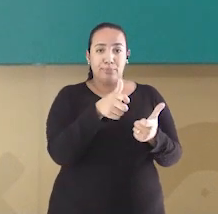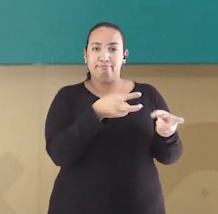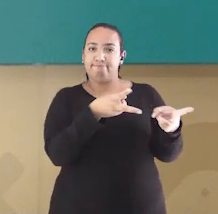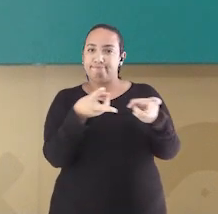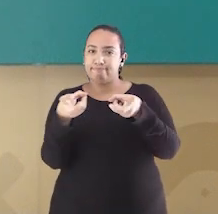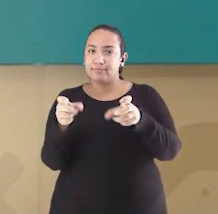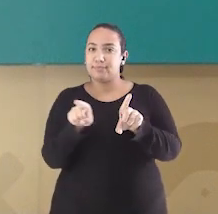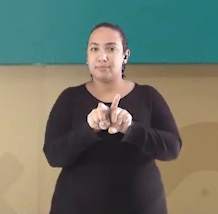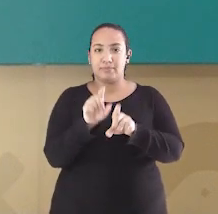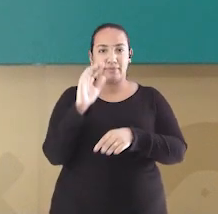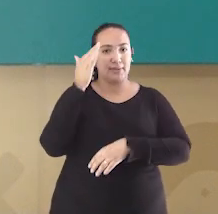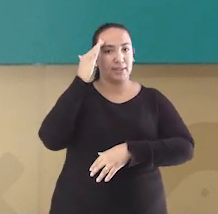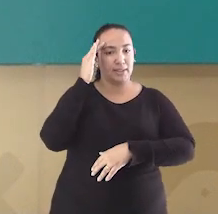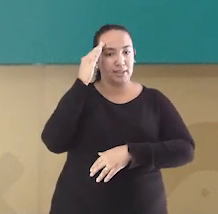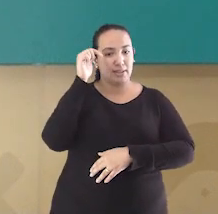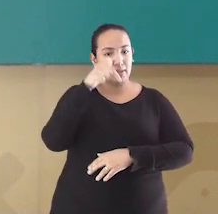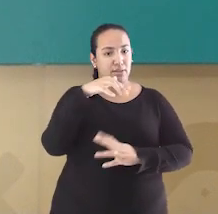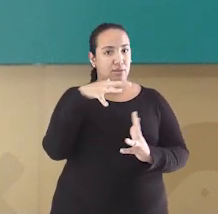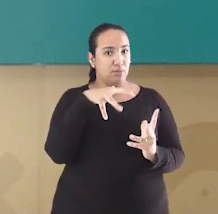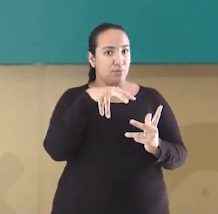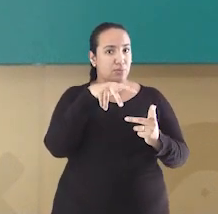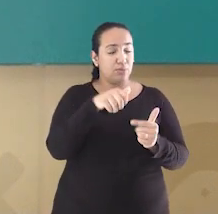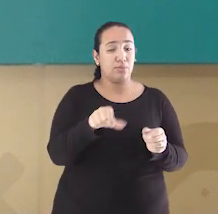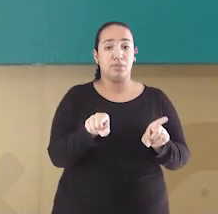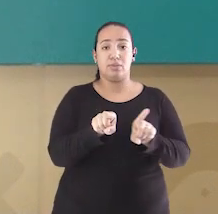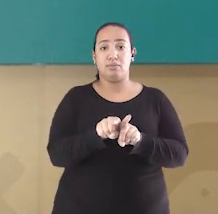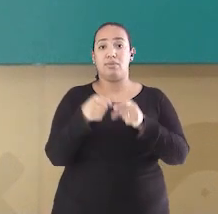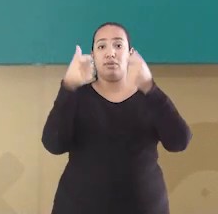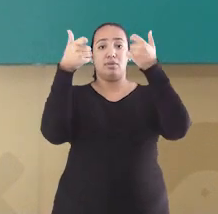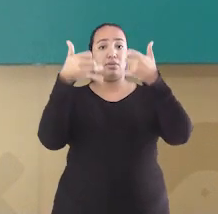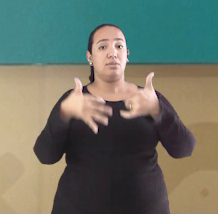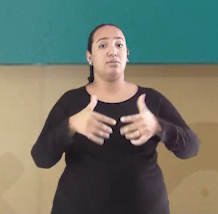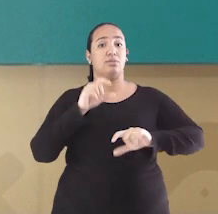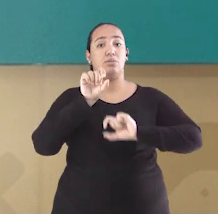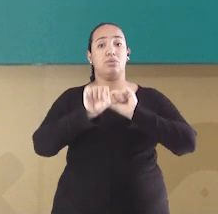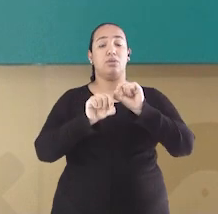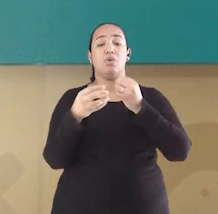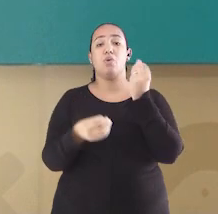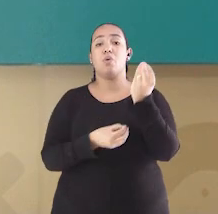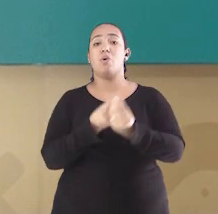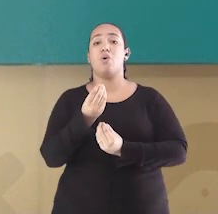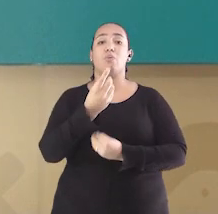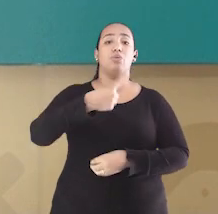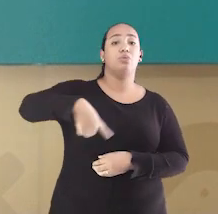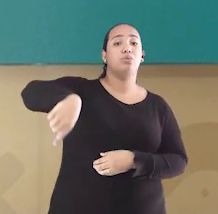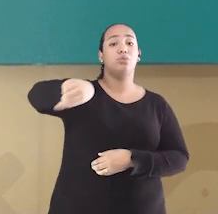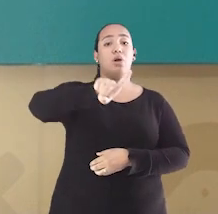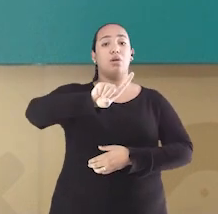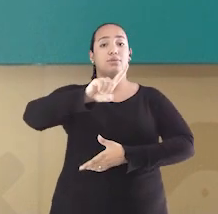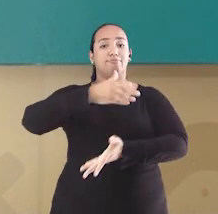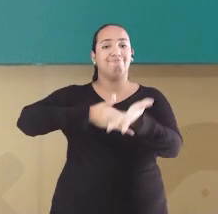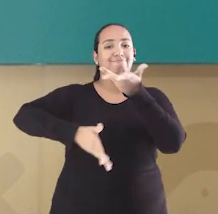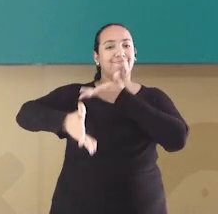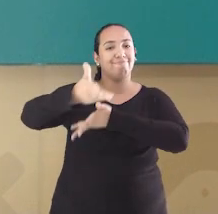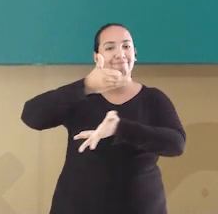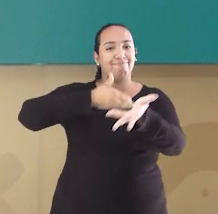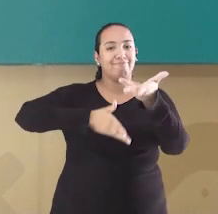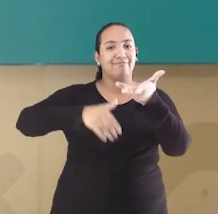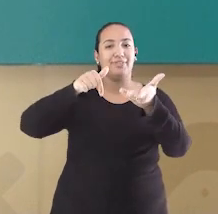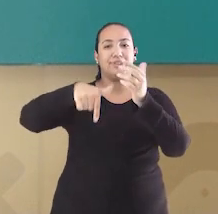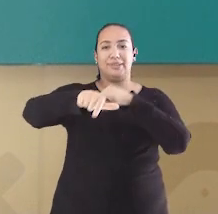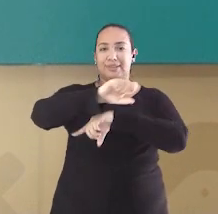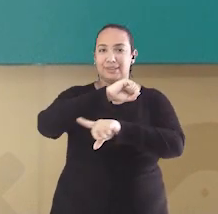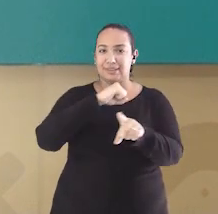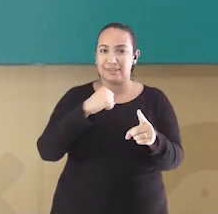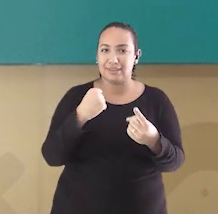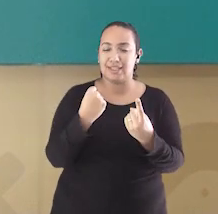entender a realidade definem também a maneira como vamos nos relacionar com a realidade, ou seja, com a sociedade,